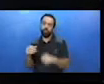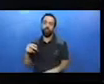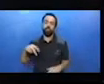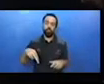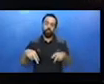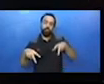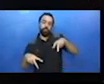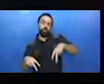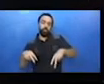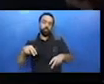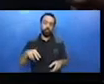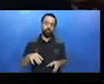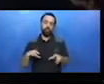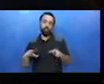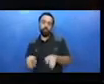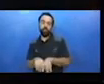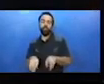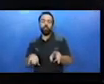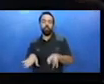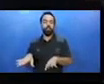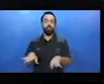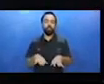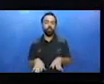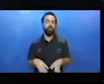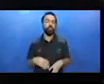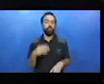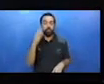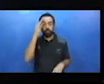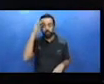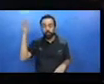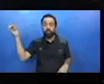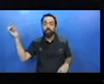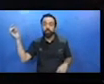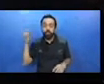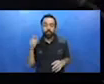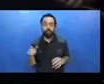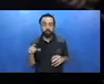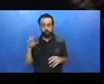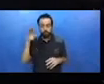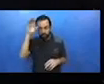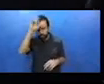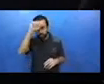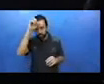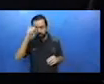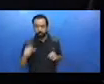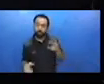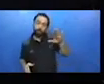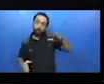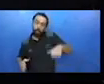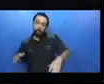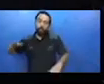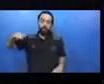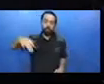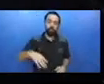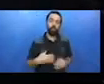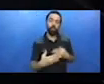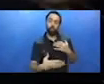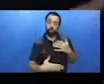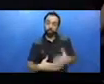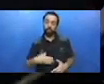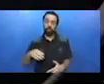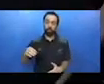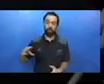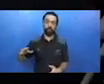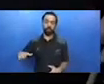aprendendo a falar, aprendendo movimentos, é mais fácil aprender o movimento de natação. Por quê? Durante a fase de aprendizagem,